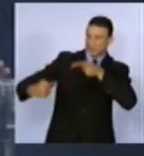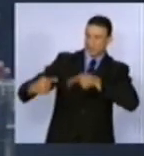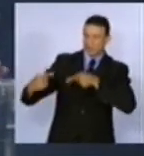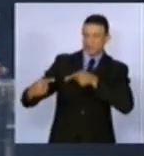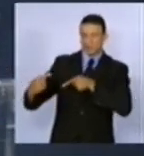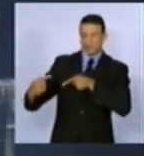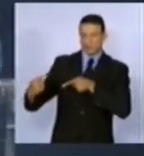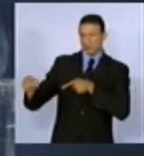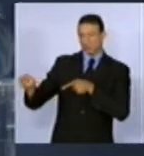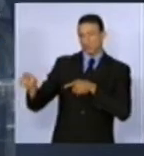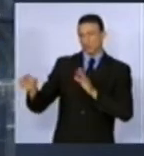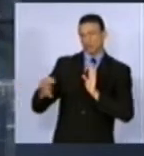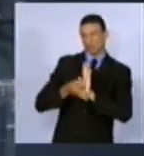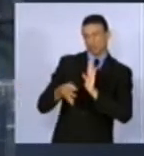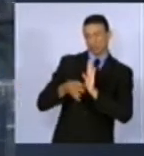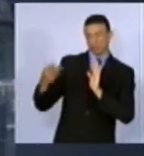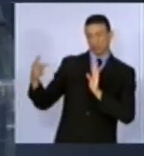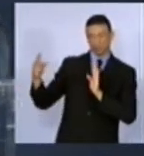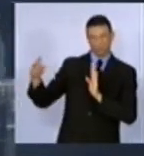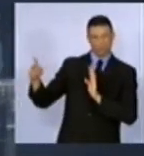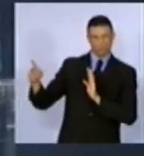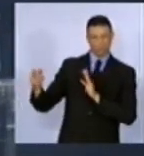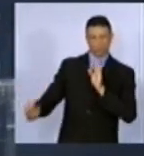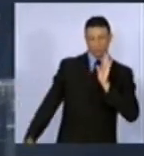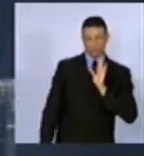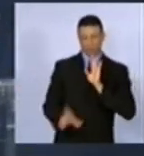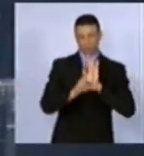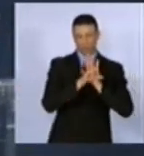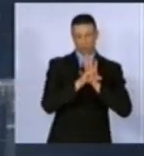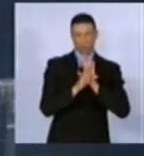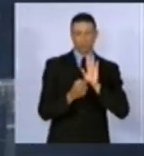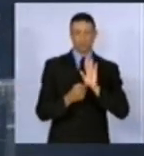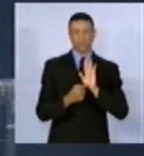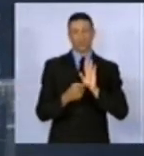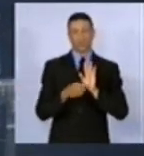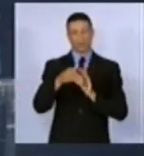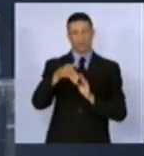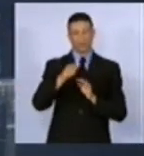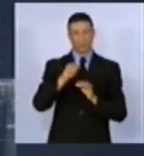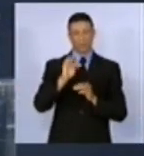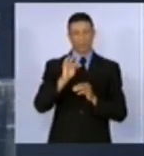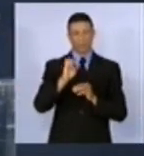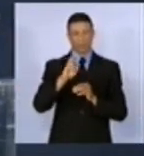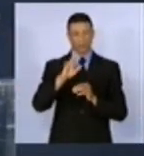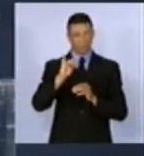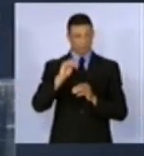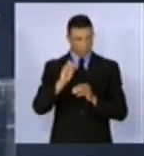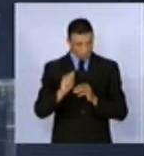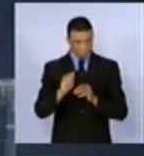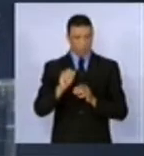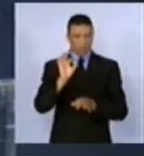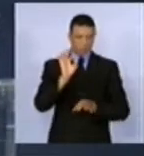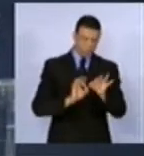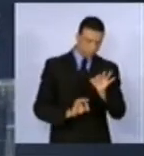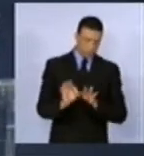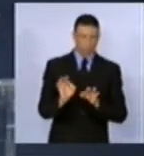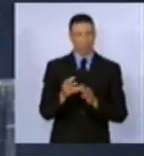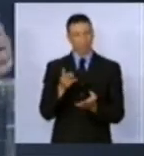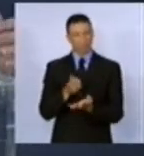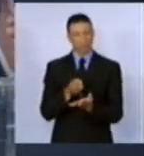mas não revogaram e a lei de conservação da matéria lá continua valendo